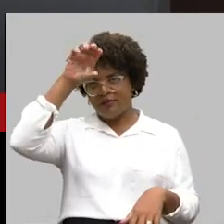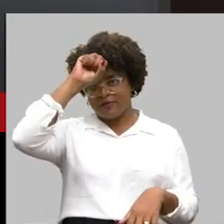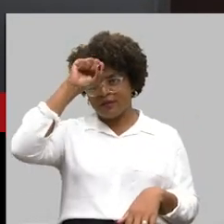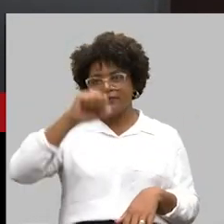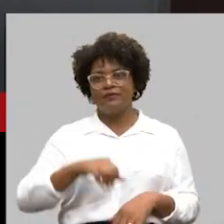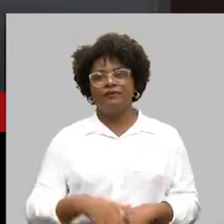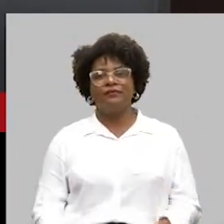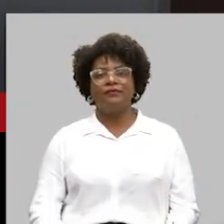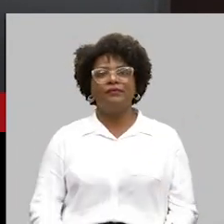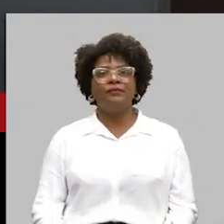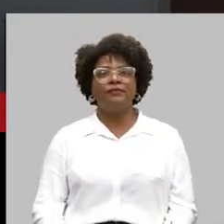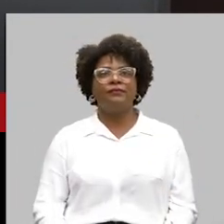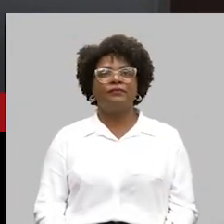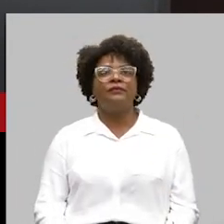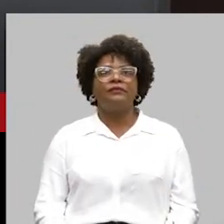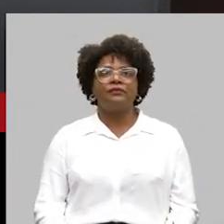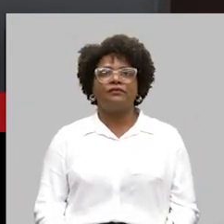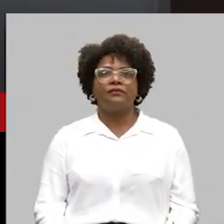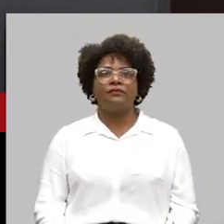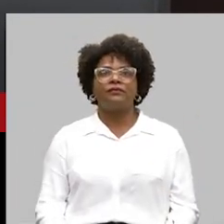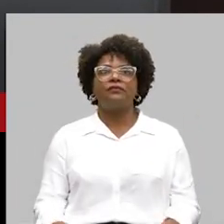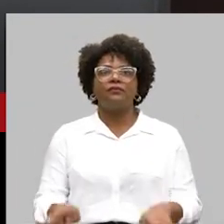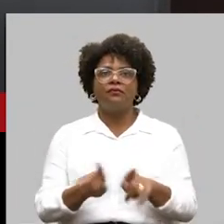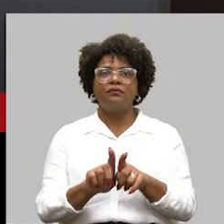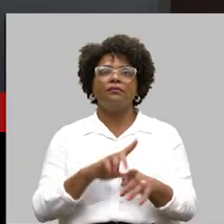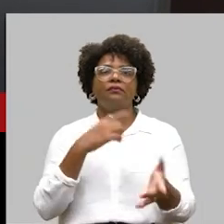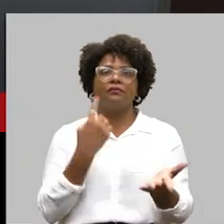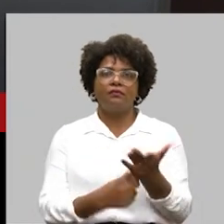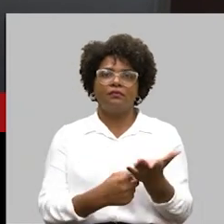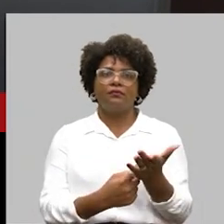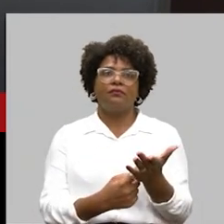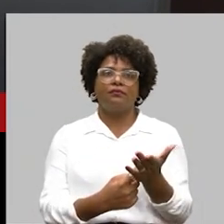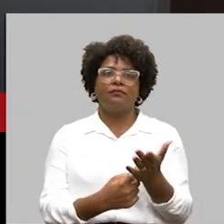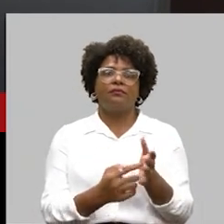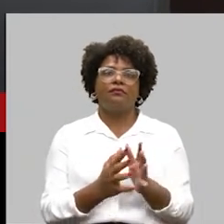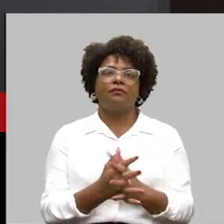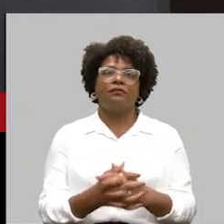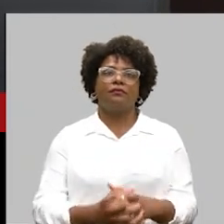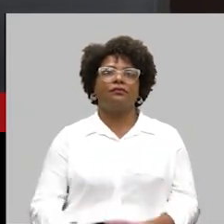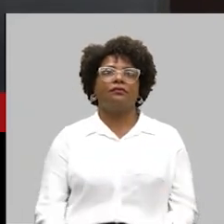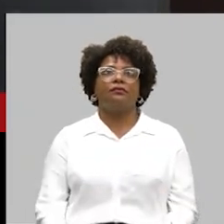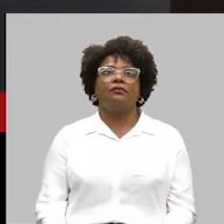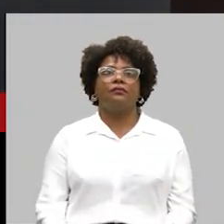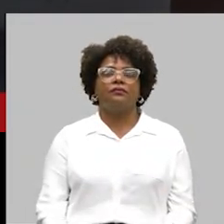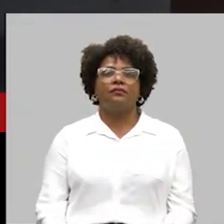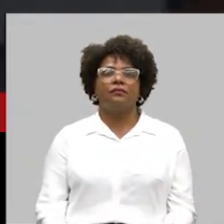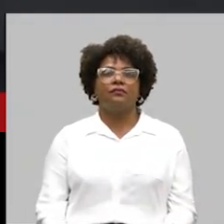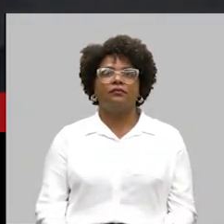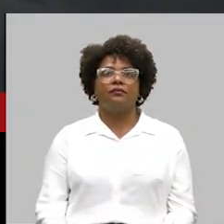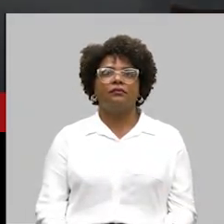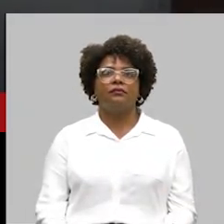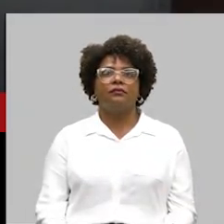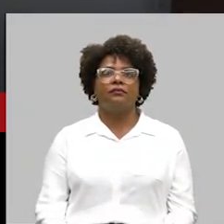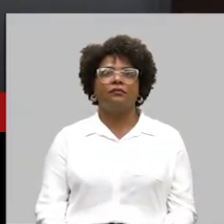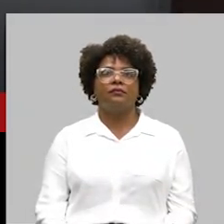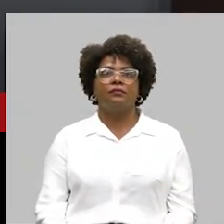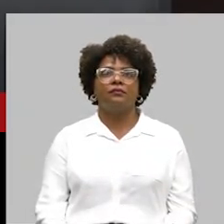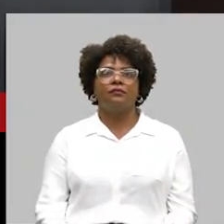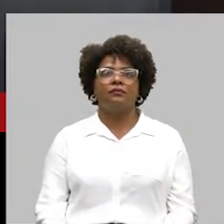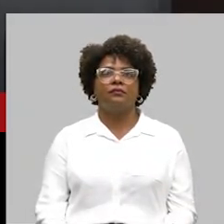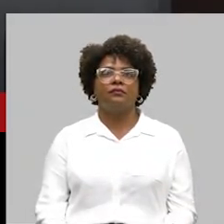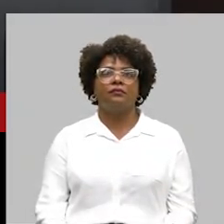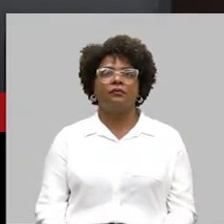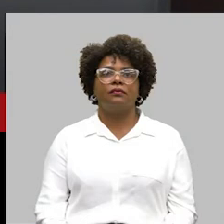aprendizado e de muito compromisso então Eh nós eh